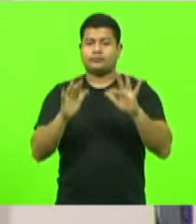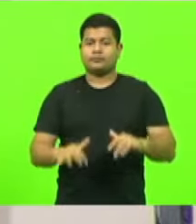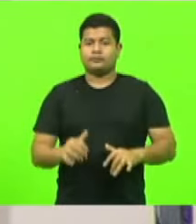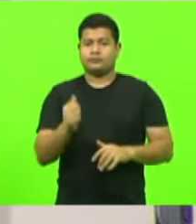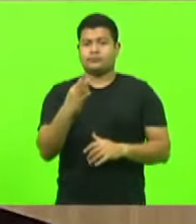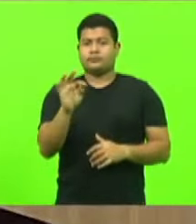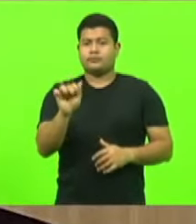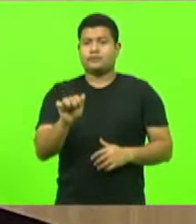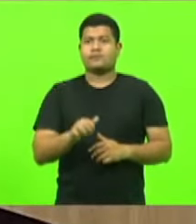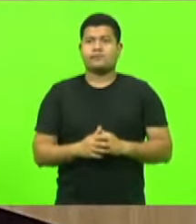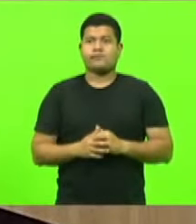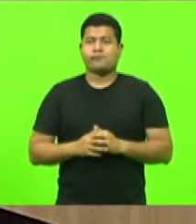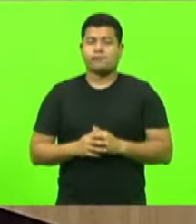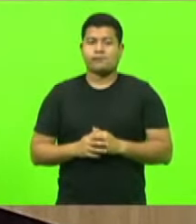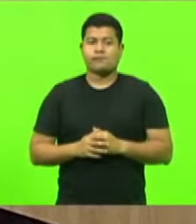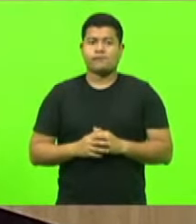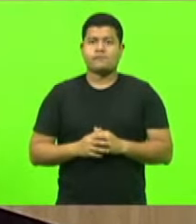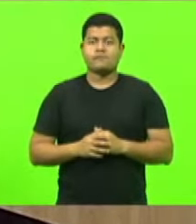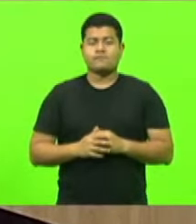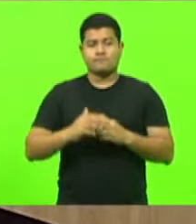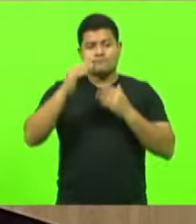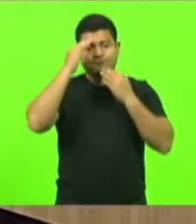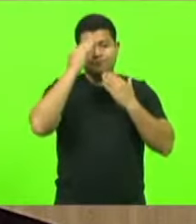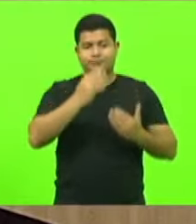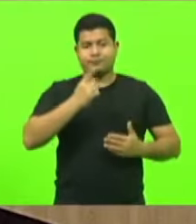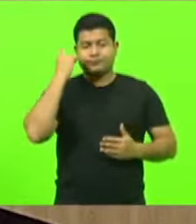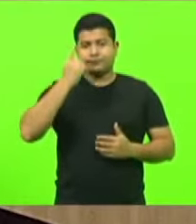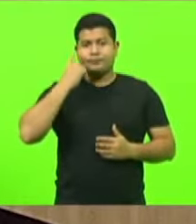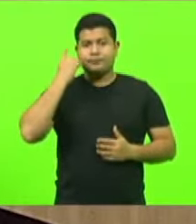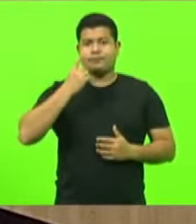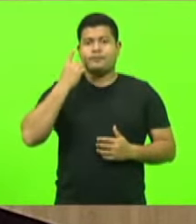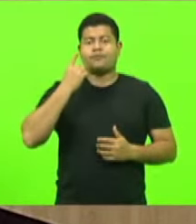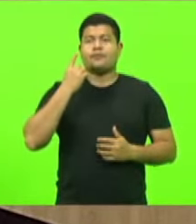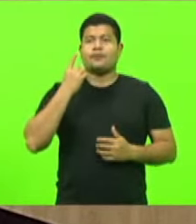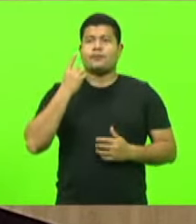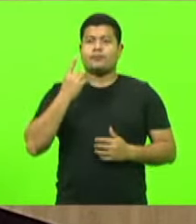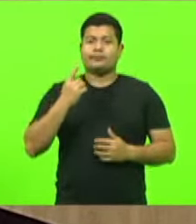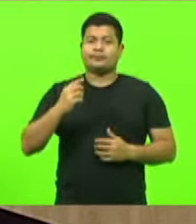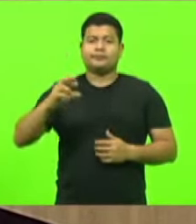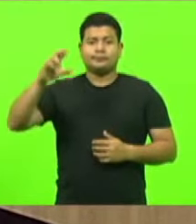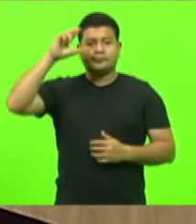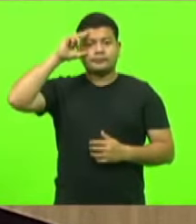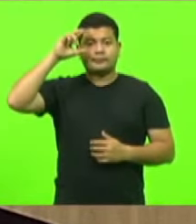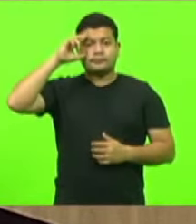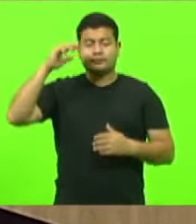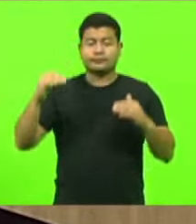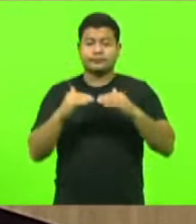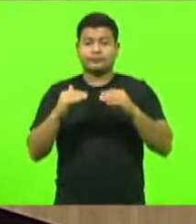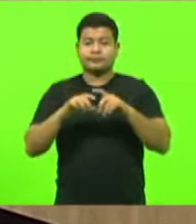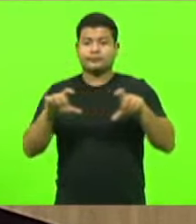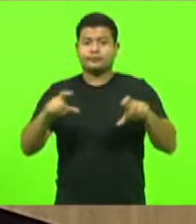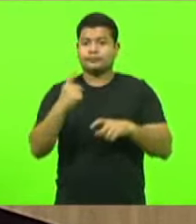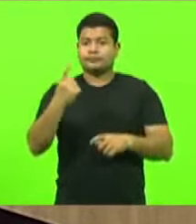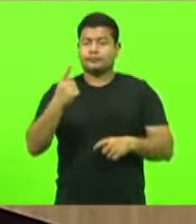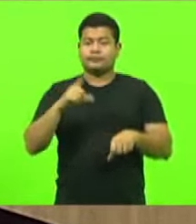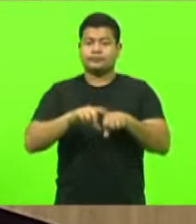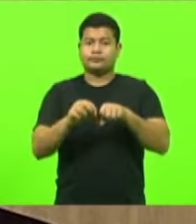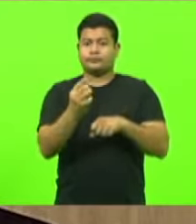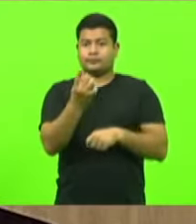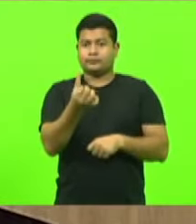presente ata. Muito obrigado, deputado Ricardo Alba. Em consonância com o parágrafo 1º do artigo